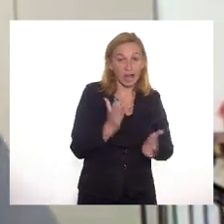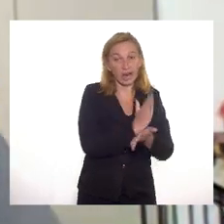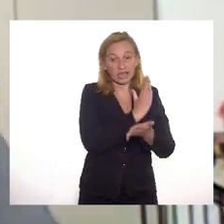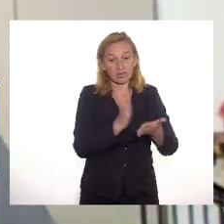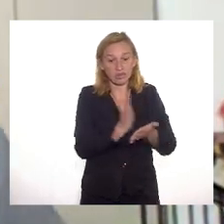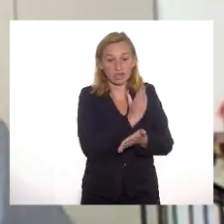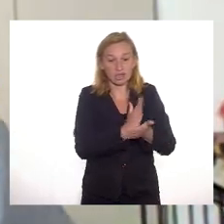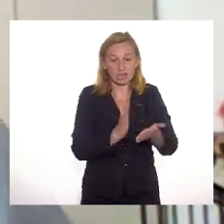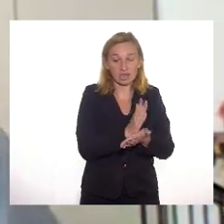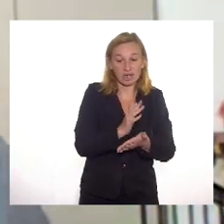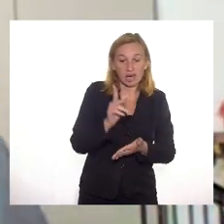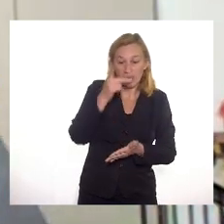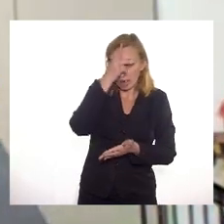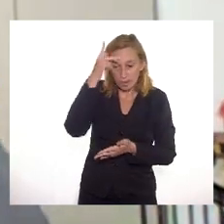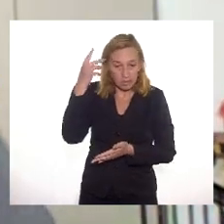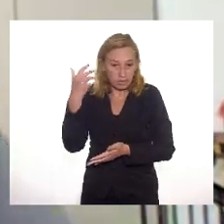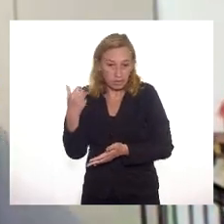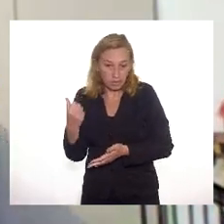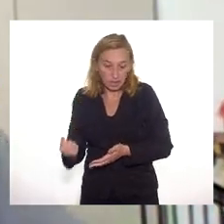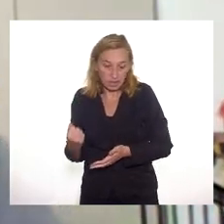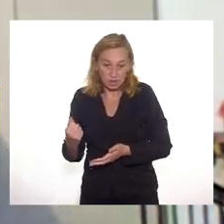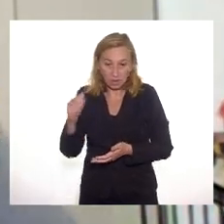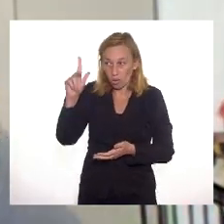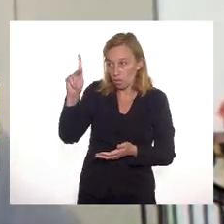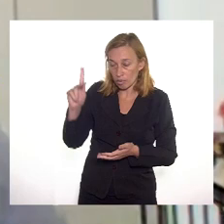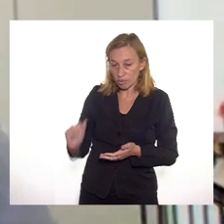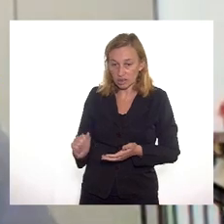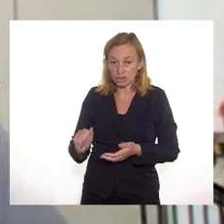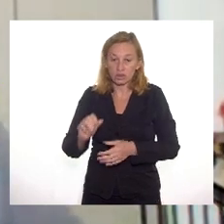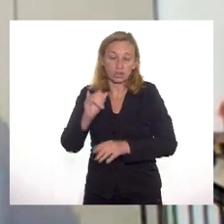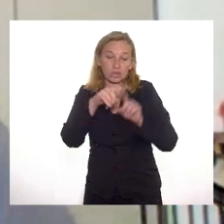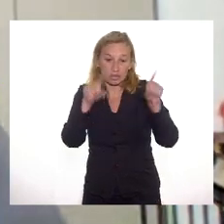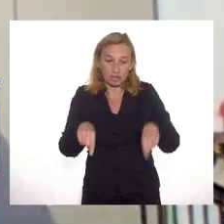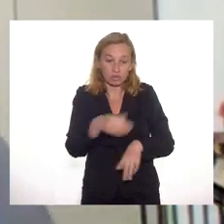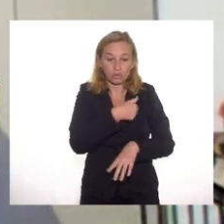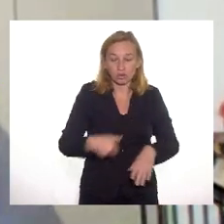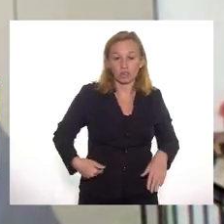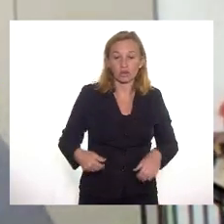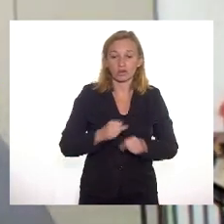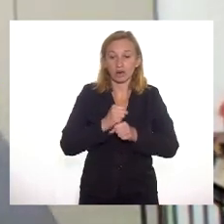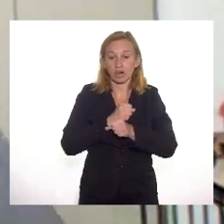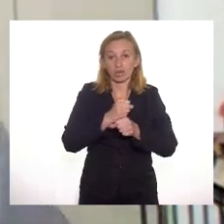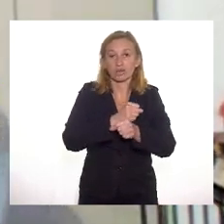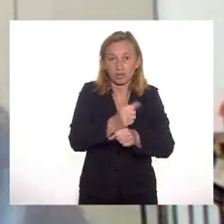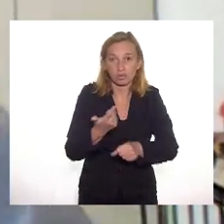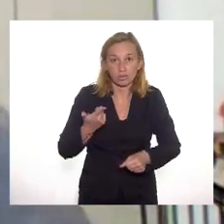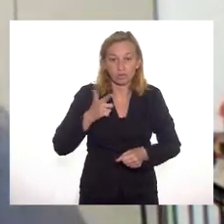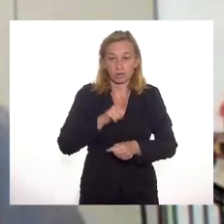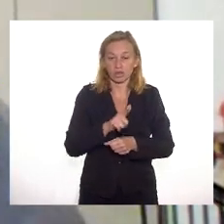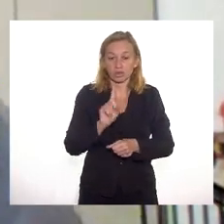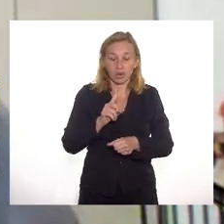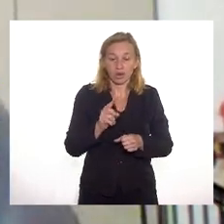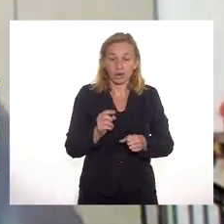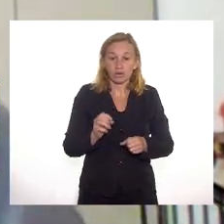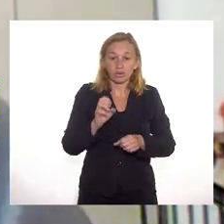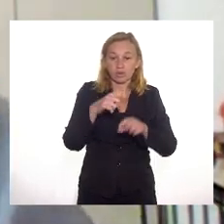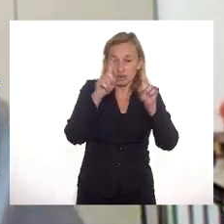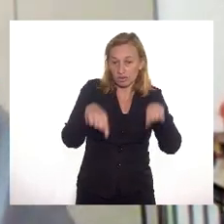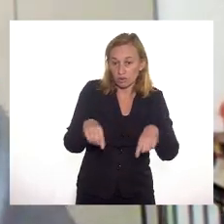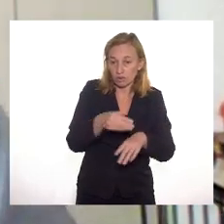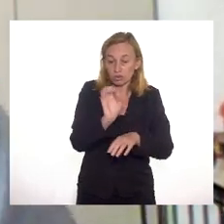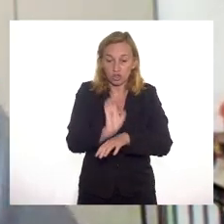a pensão ou a aposentadoria que servidores do Estado do Rio de Janeiro ganham durante décadas, né? Não é o servidor do Estado do Rio de Janeiro